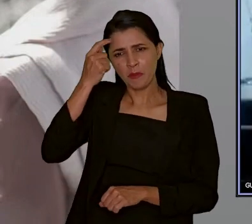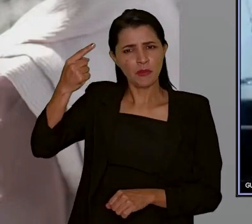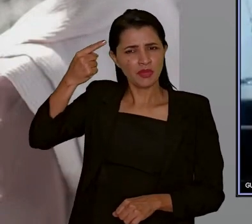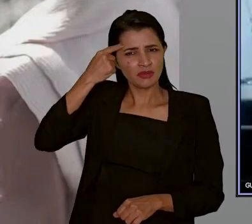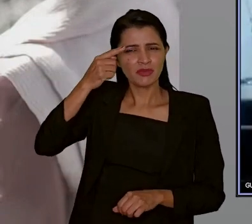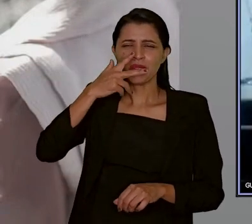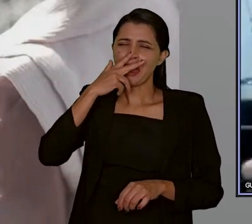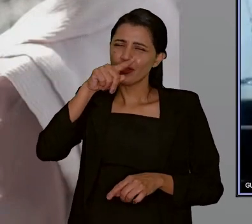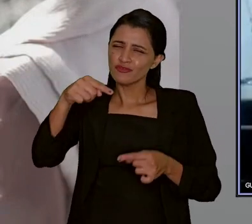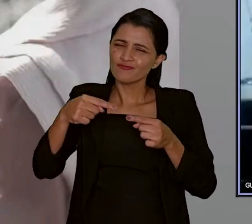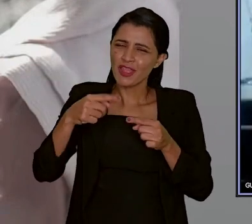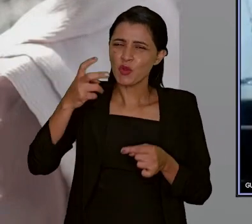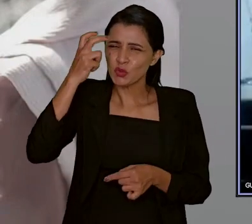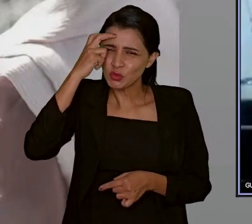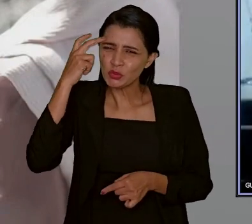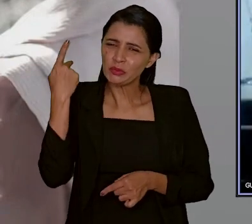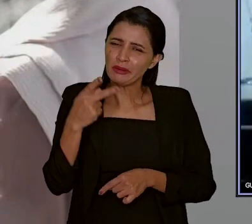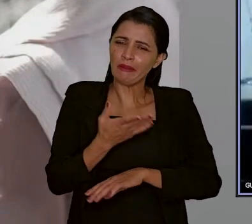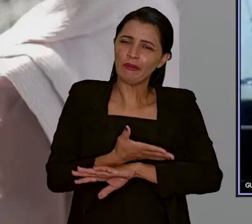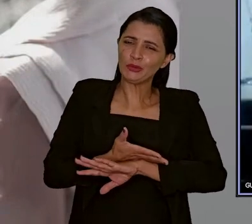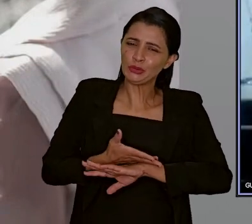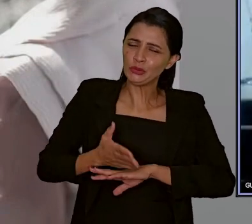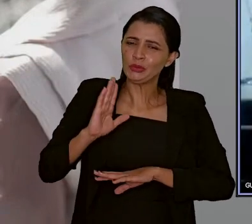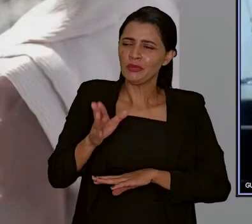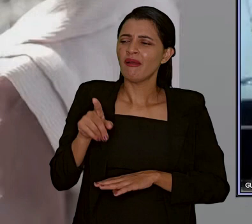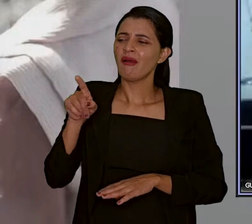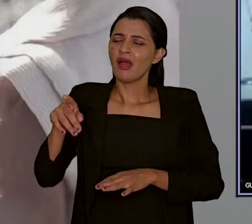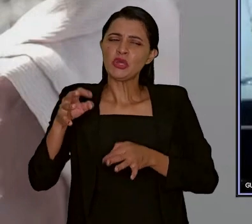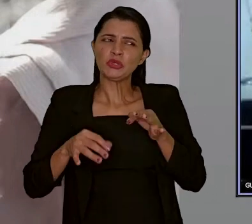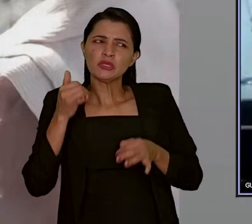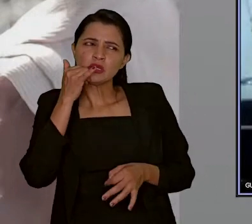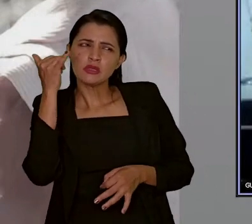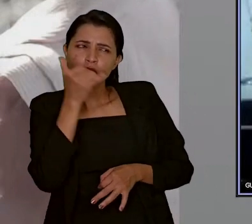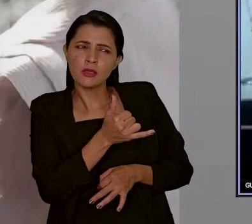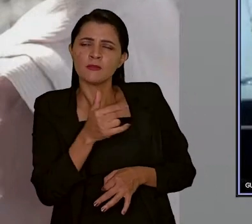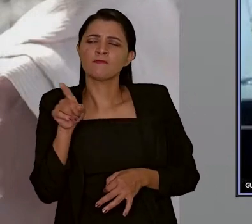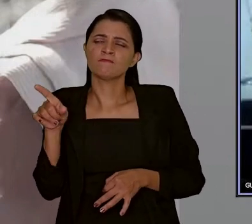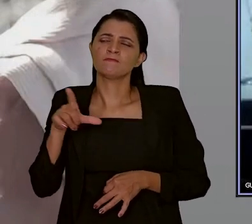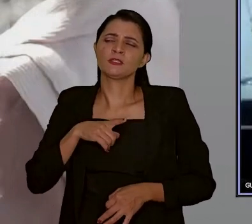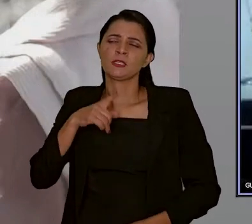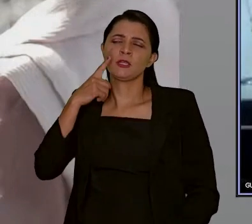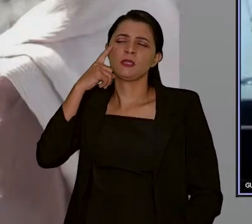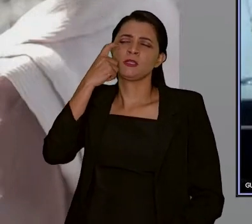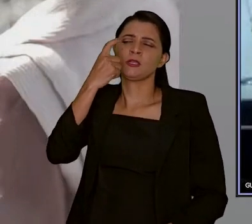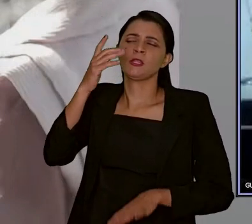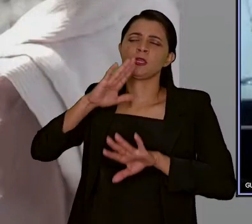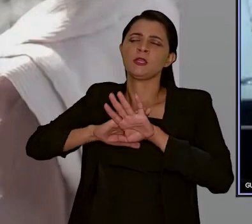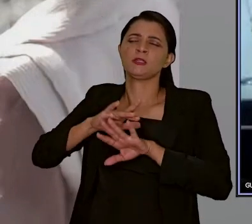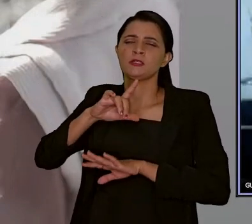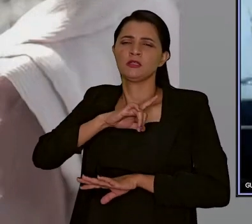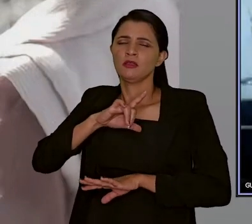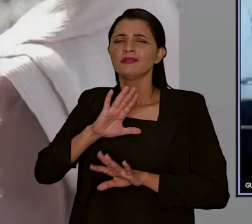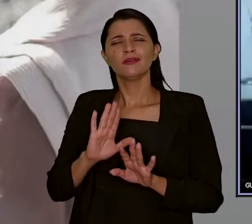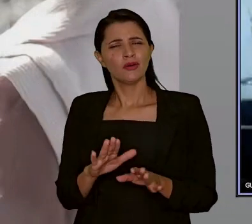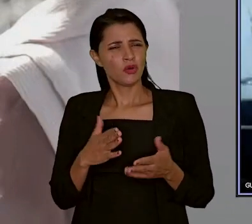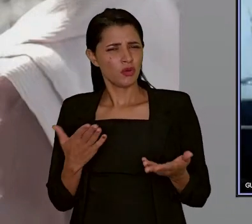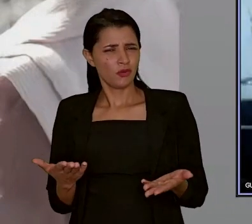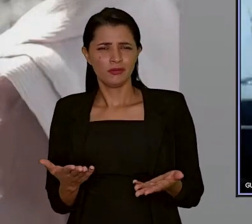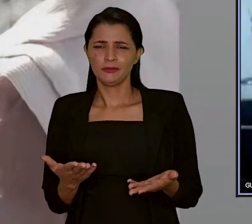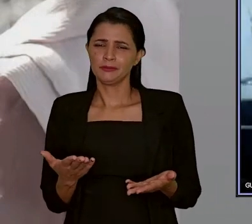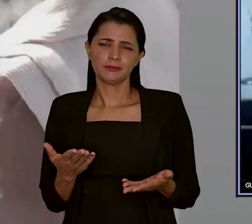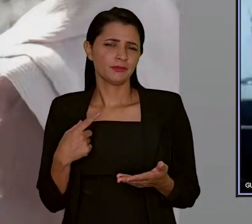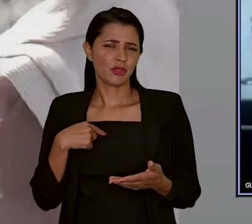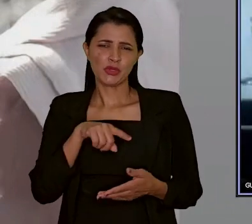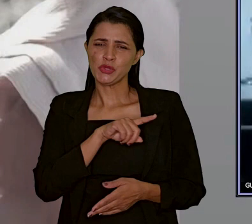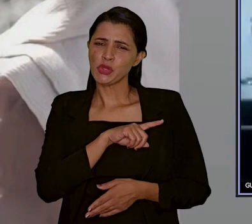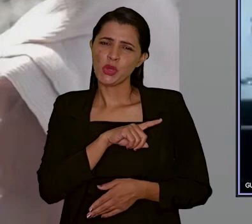isso, né? Porque esse juiz está ligando é porque ele tem algum interesse, né, por trás. Ora, enfim, né, nós